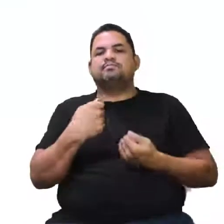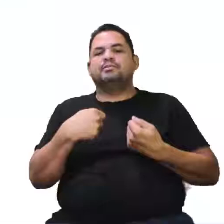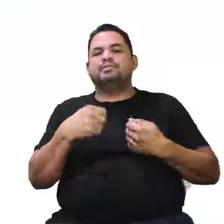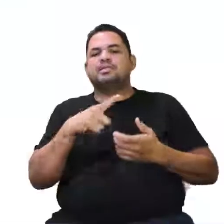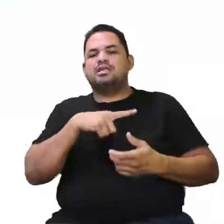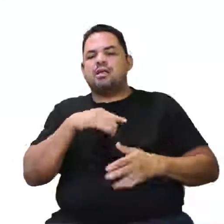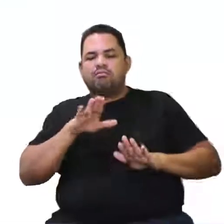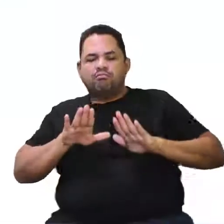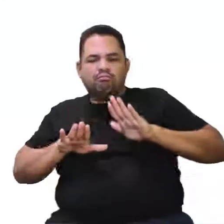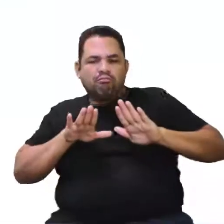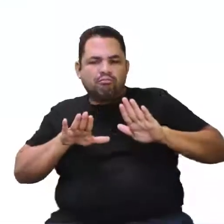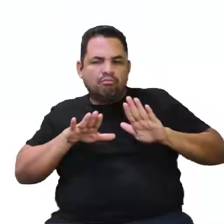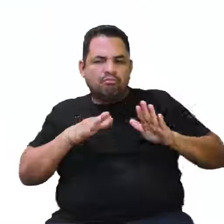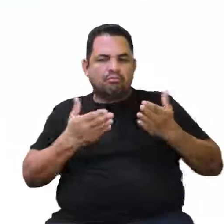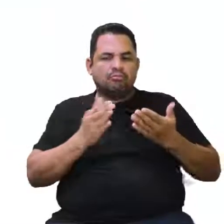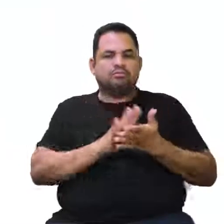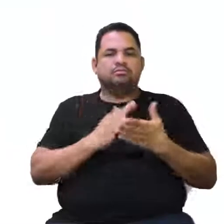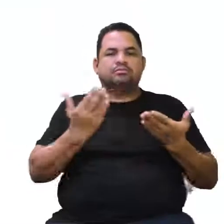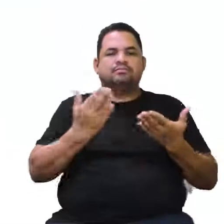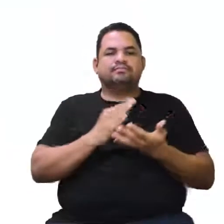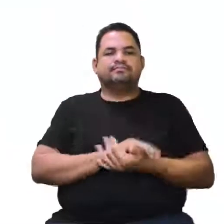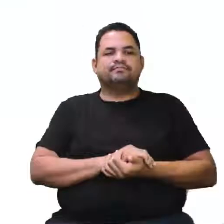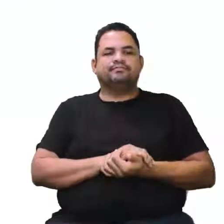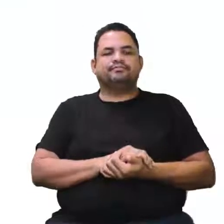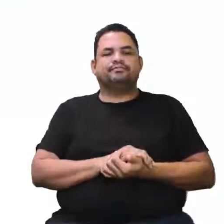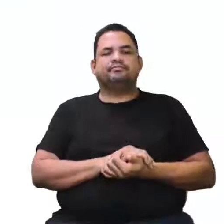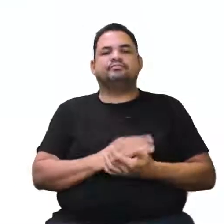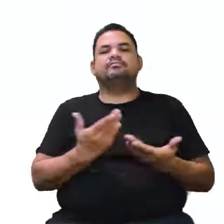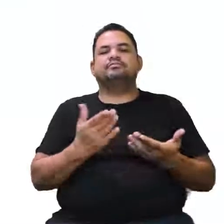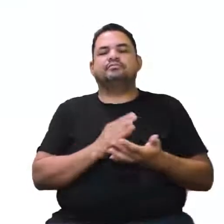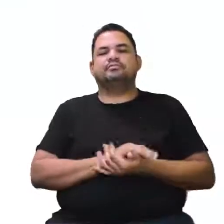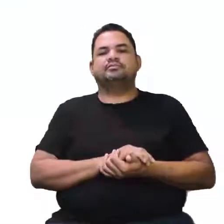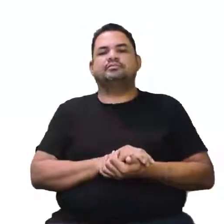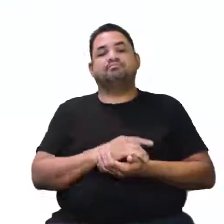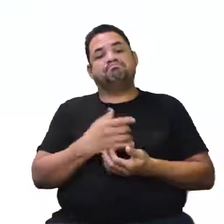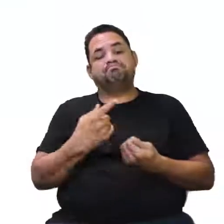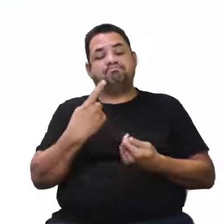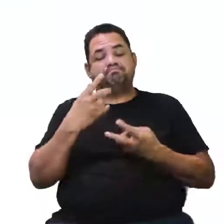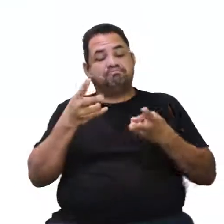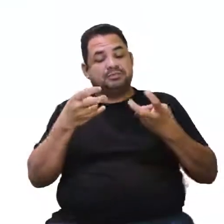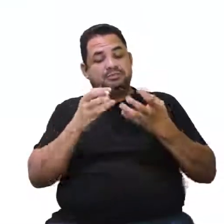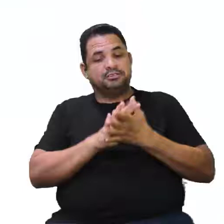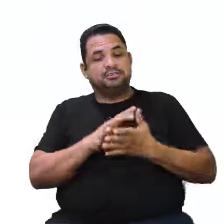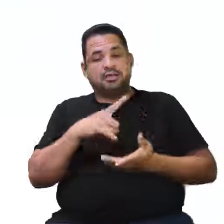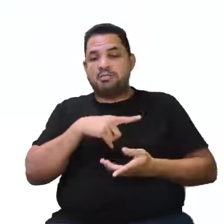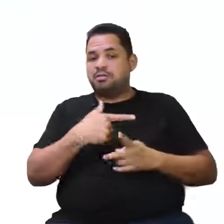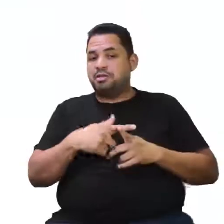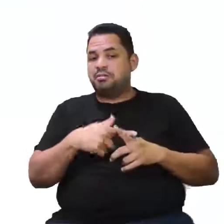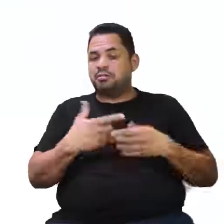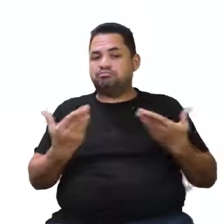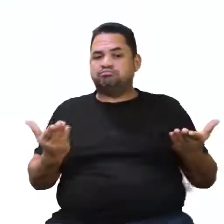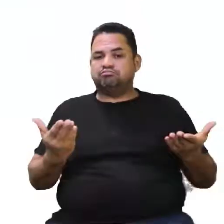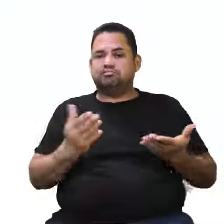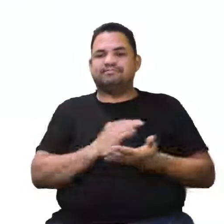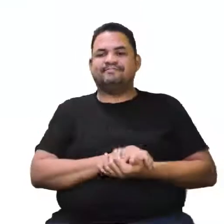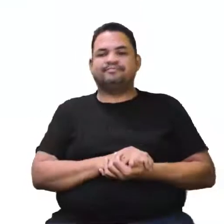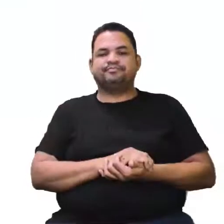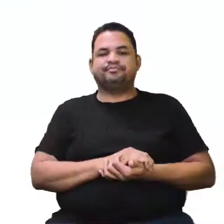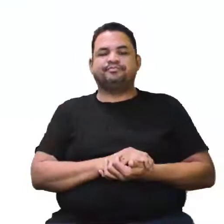que ter um cuidado, tem que ter um contraponto, né, para ver se isso não está me prejudicando de fato. Né? A